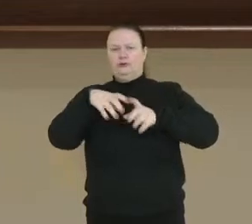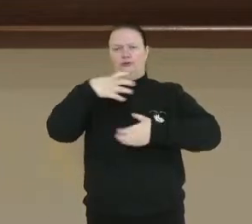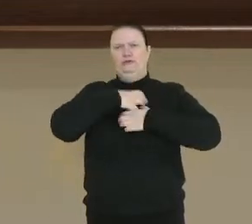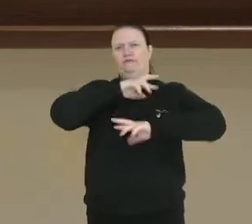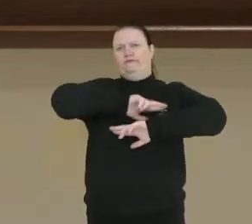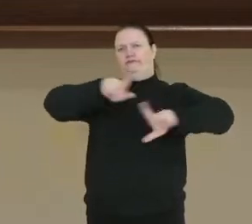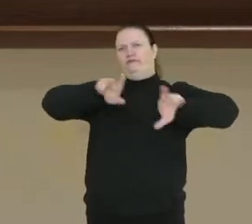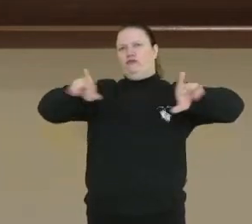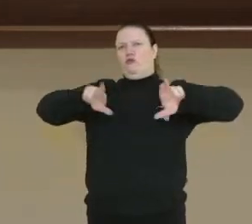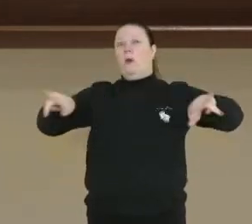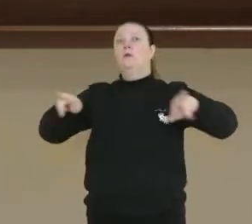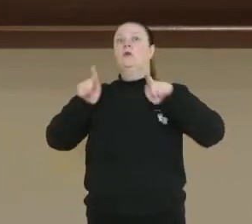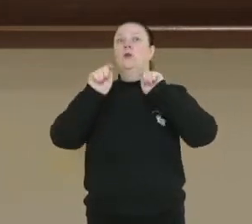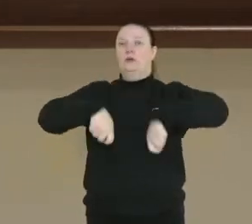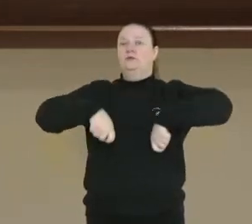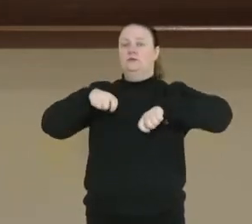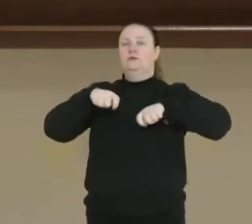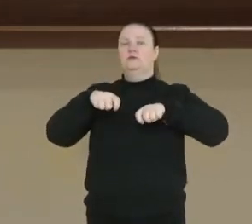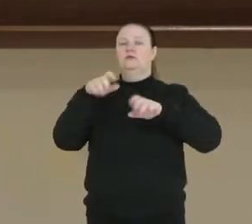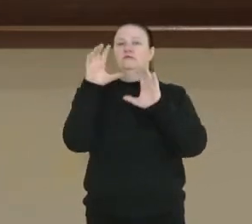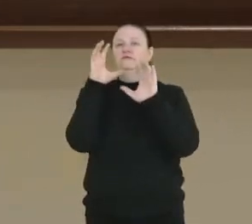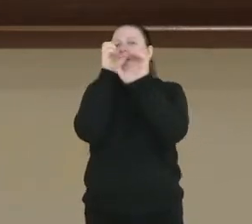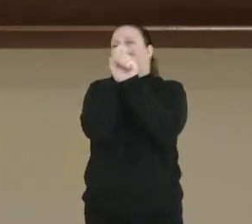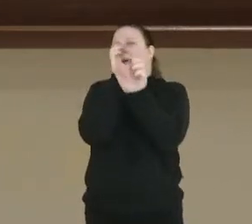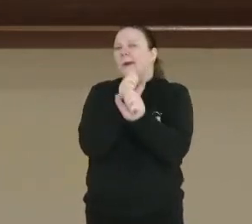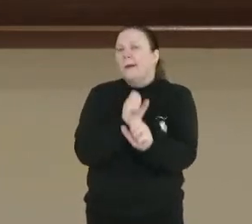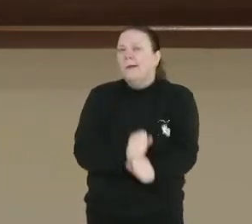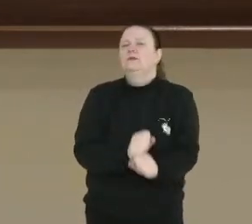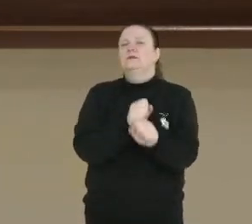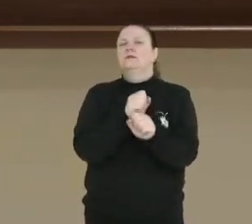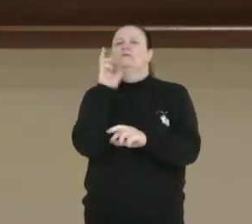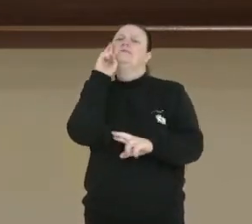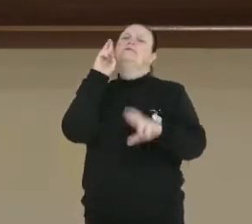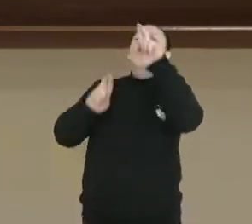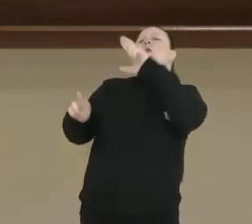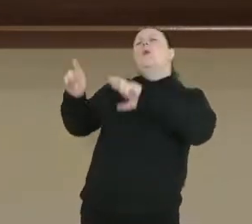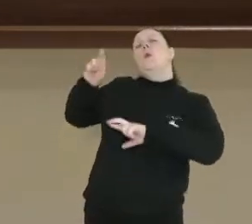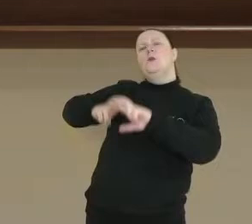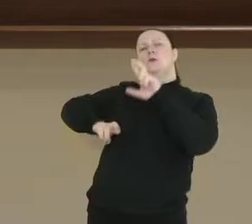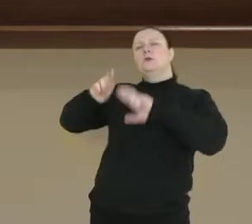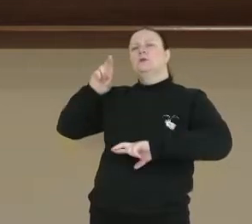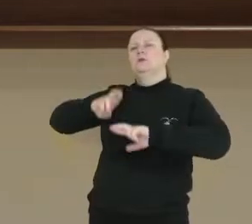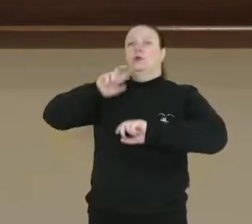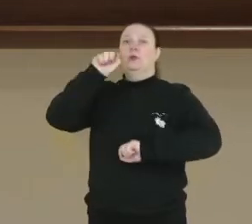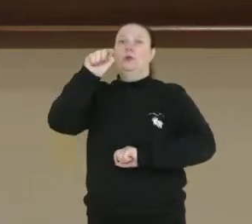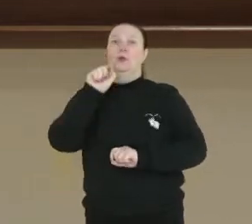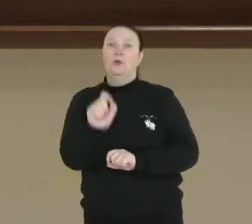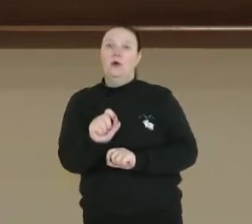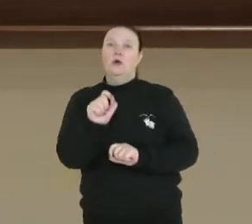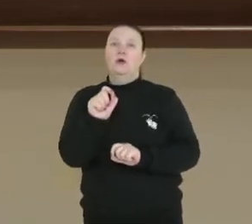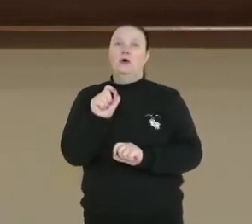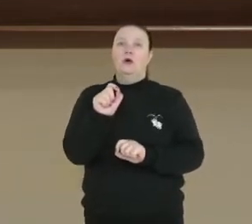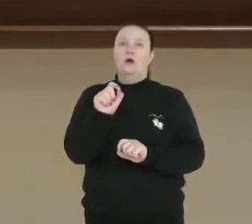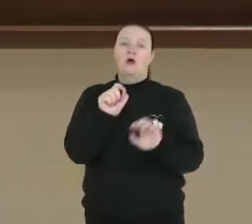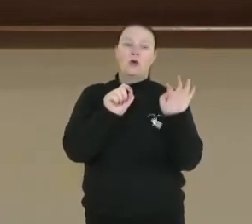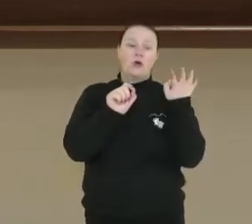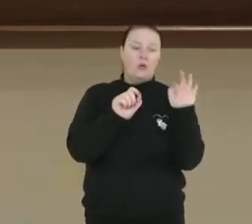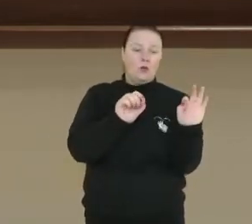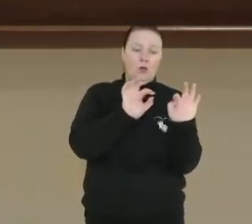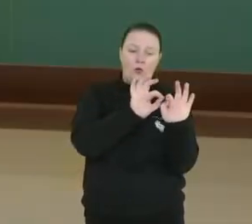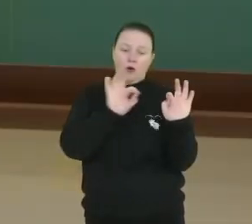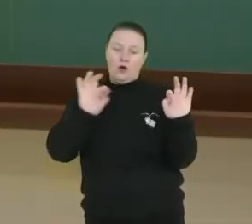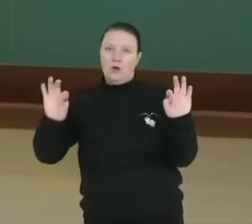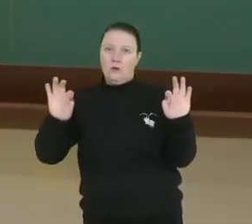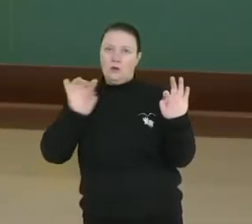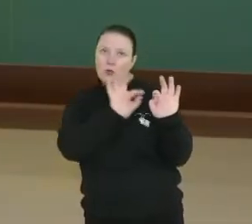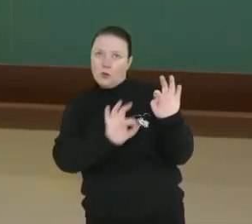gente vai ver e vai, através de cálculo, também conseguir observar qual vai ser essa posição entre uma reta e uma